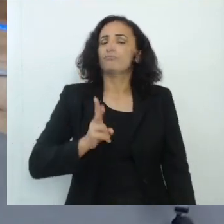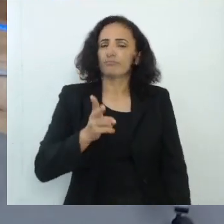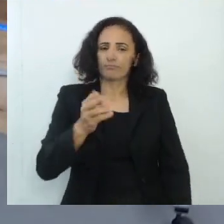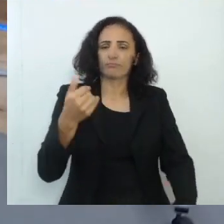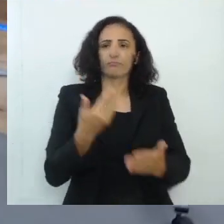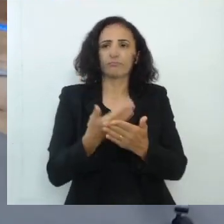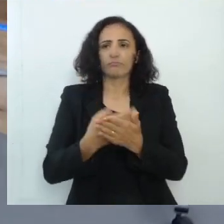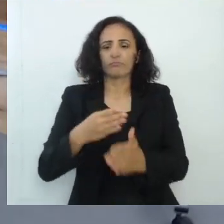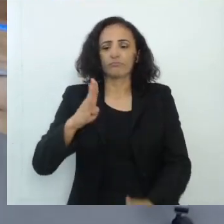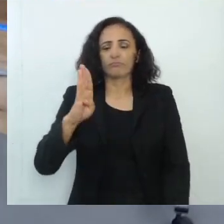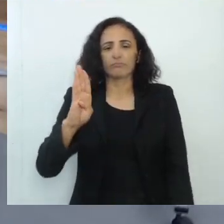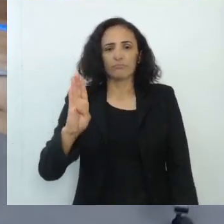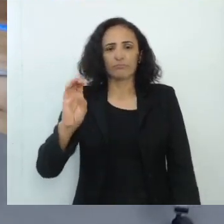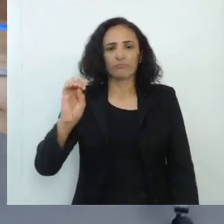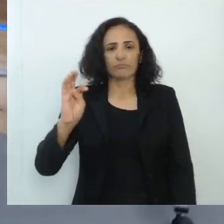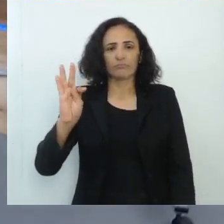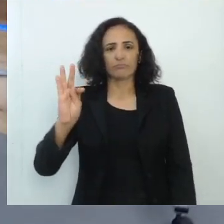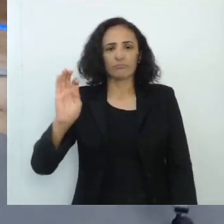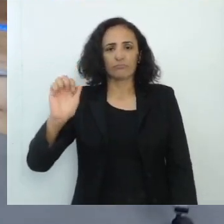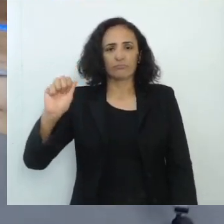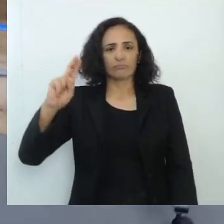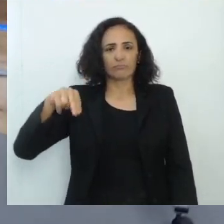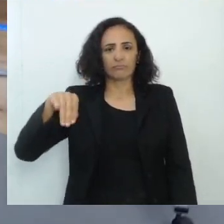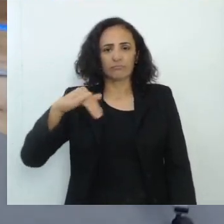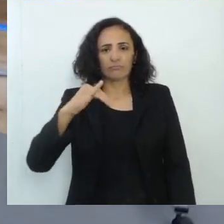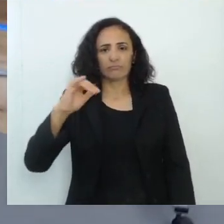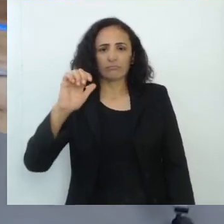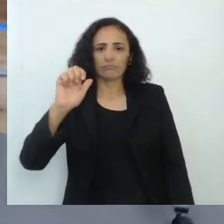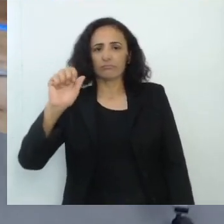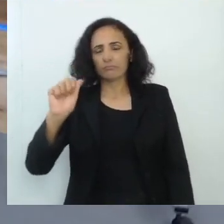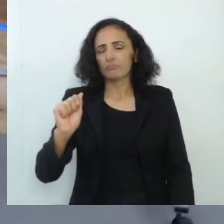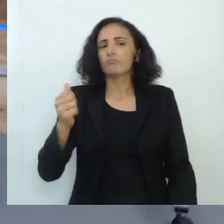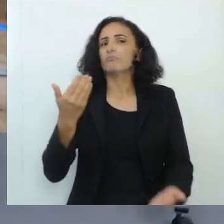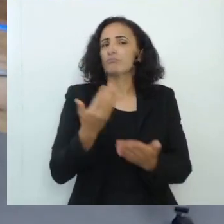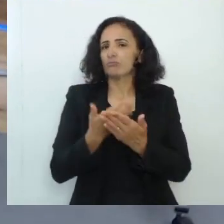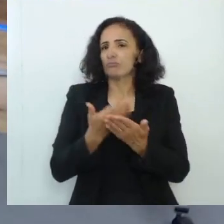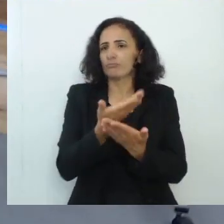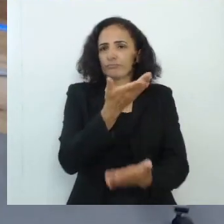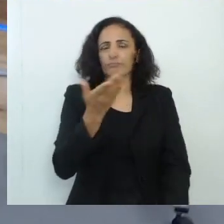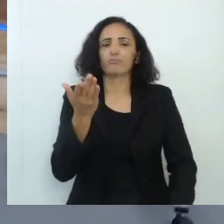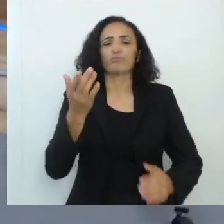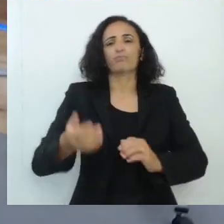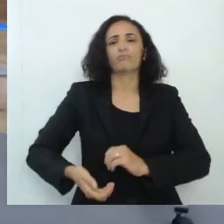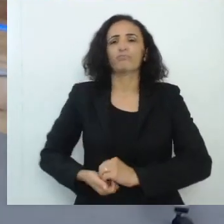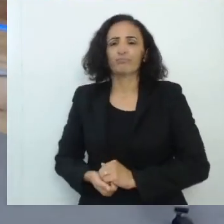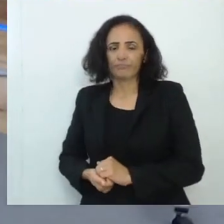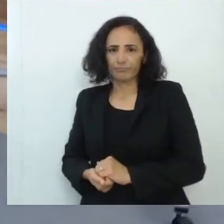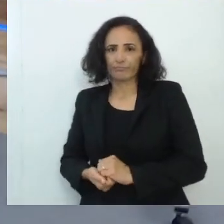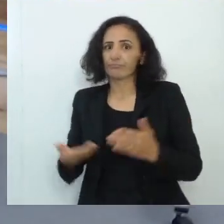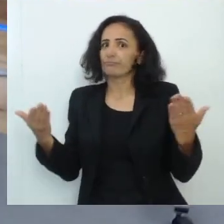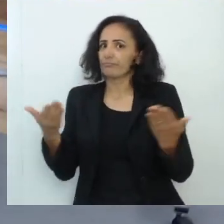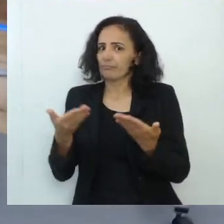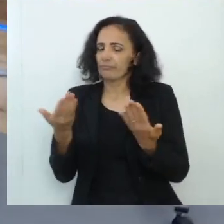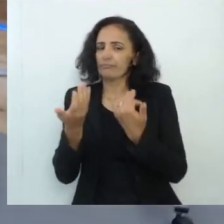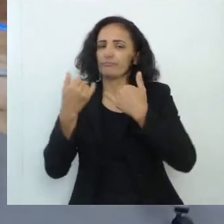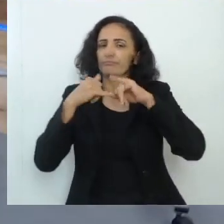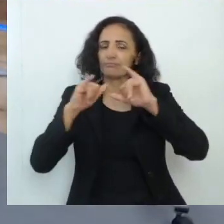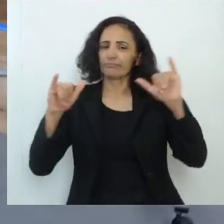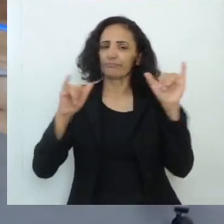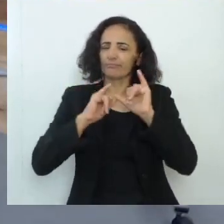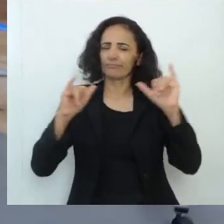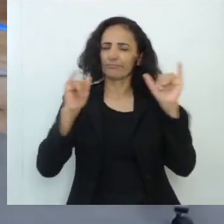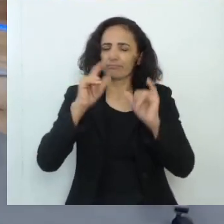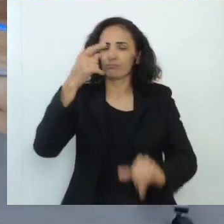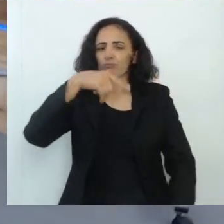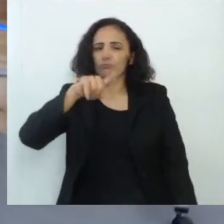estudar botânica, porque todo ano tem questão de botânica no seriado, beleza? Mas assim, antes da gente começar a aula de hoje, lembra que eu sempre tenho 2 recadinhos. Eu sei